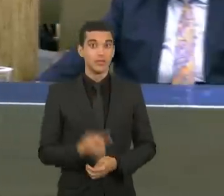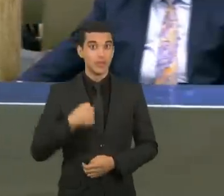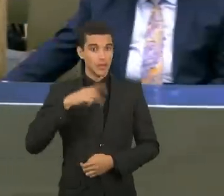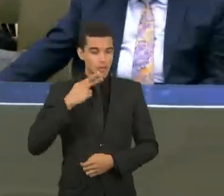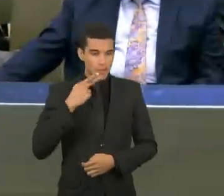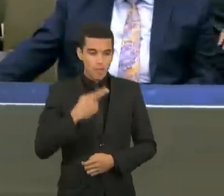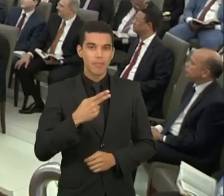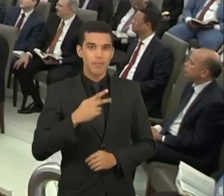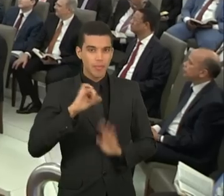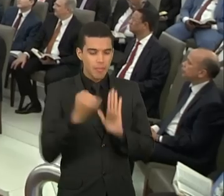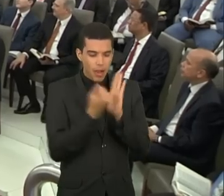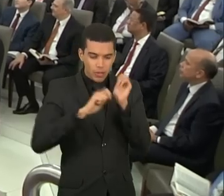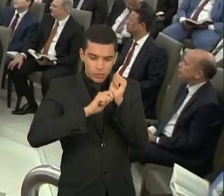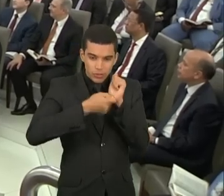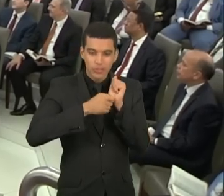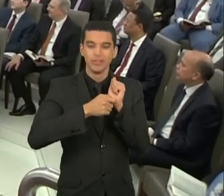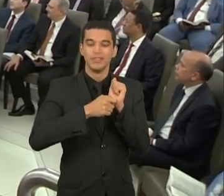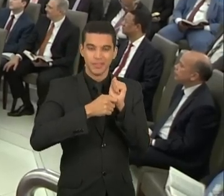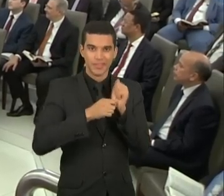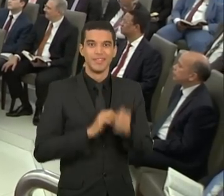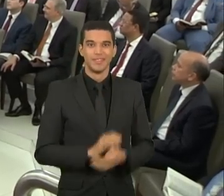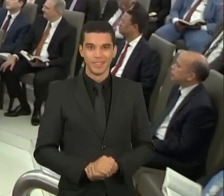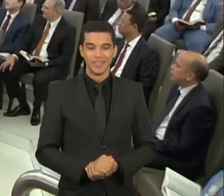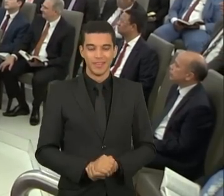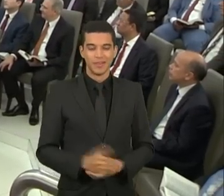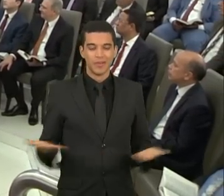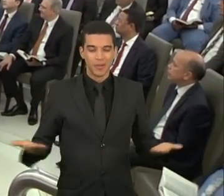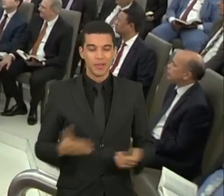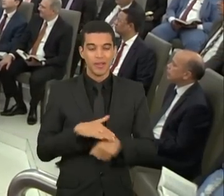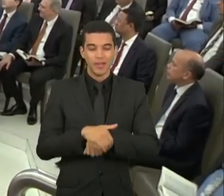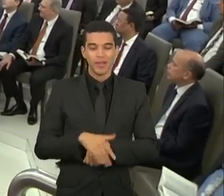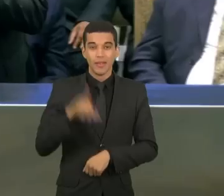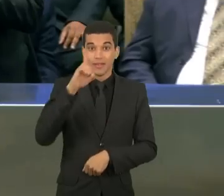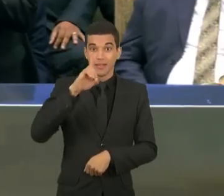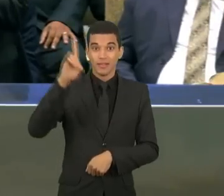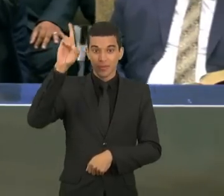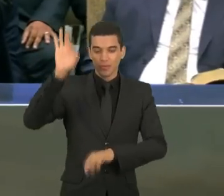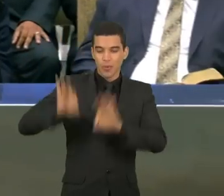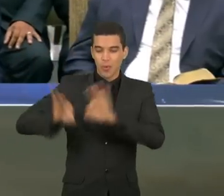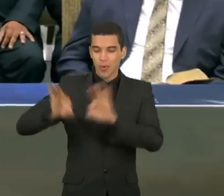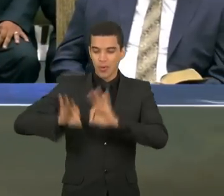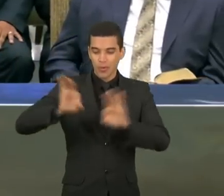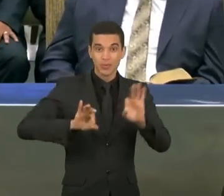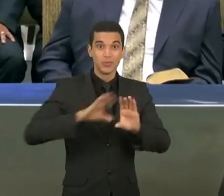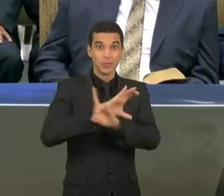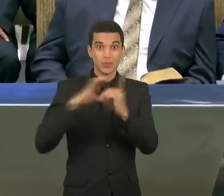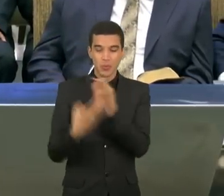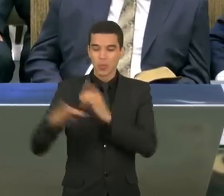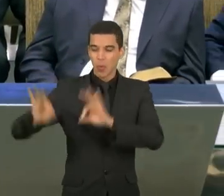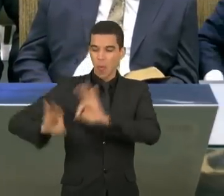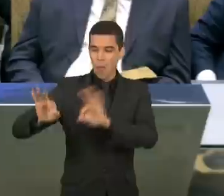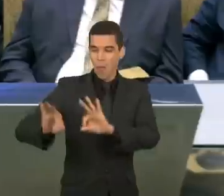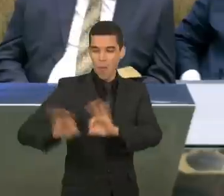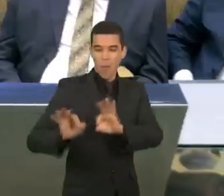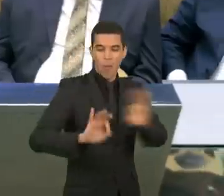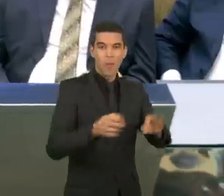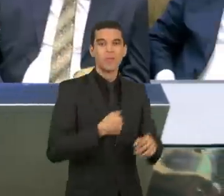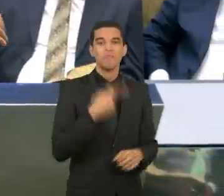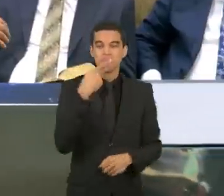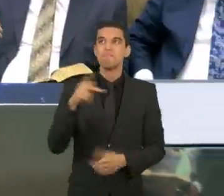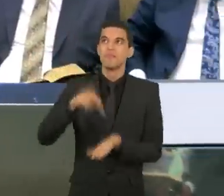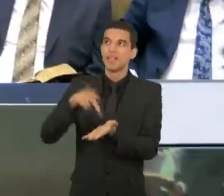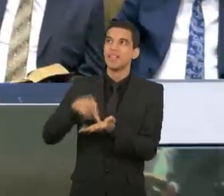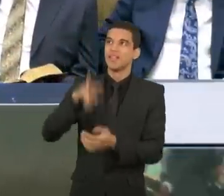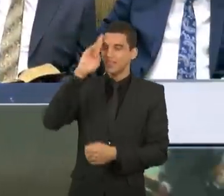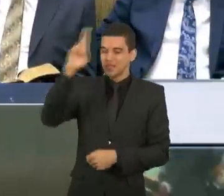Ah, Deus está, olha, Deus teceu uma rede aqui hoje assim. Cada hino que cantava, eu digo, sim, Senhor, tu estás confirmando, estás confirmando, estás